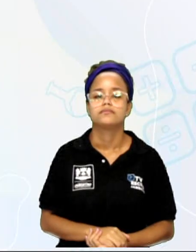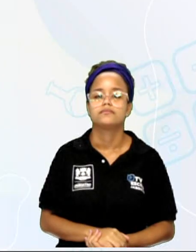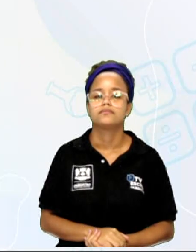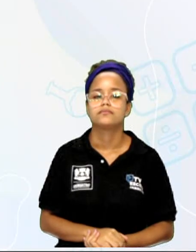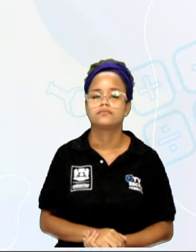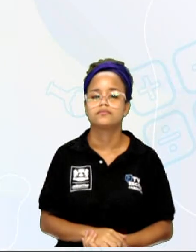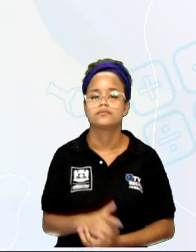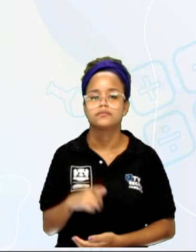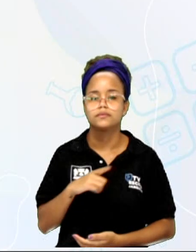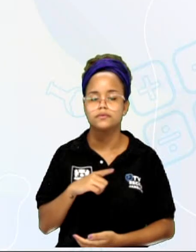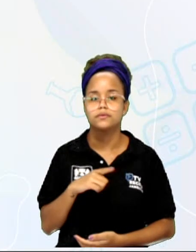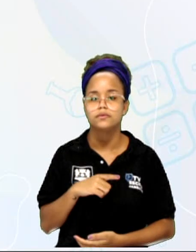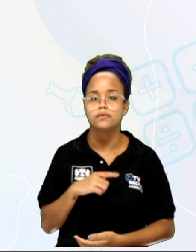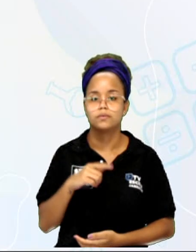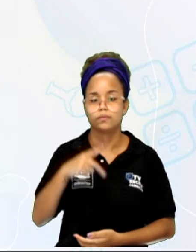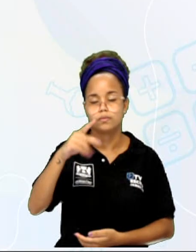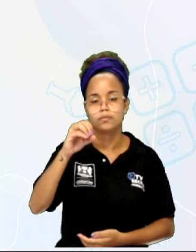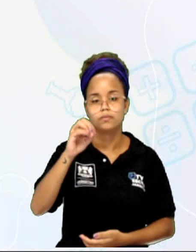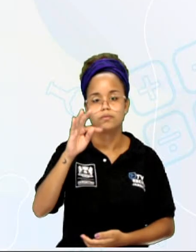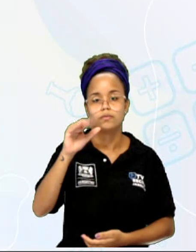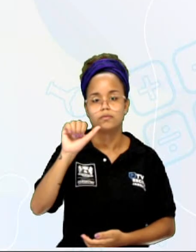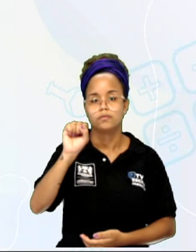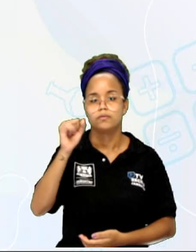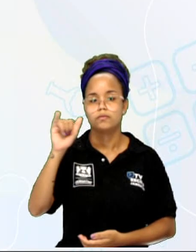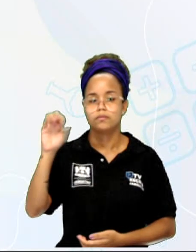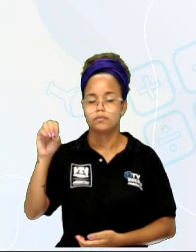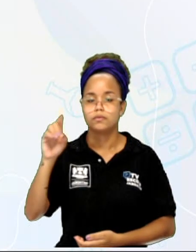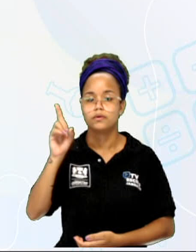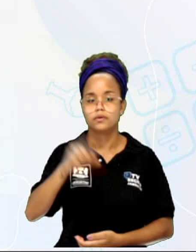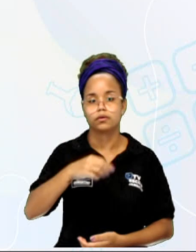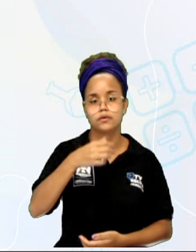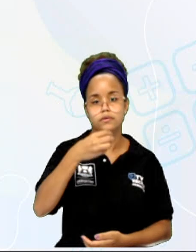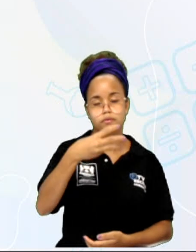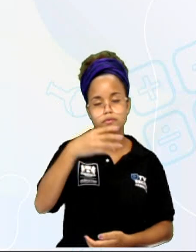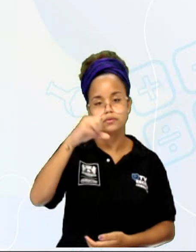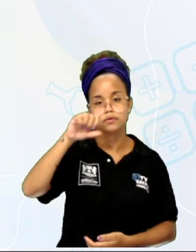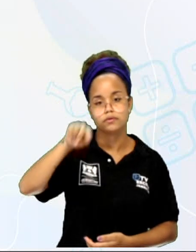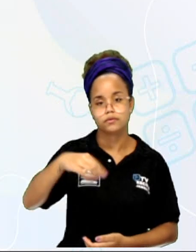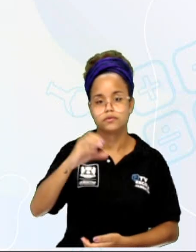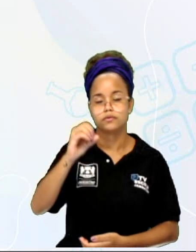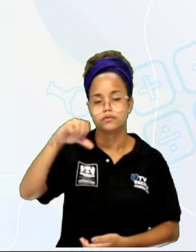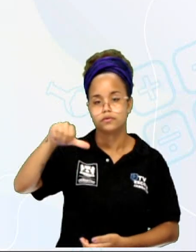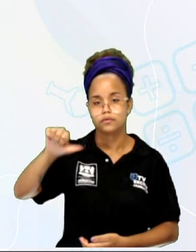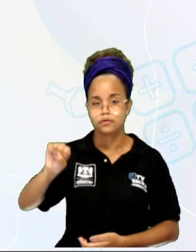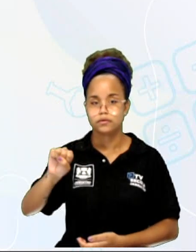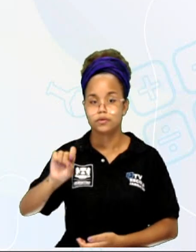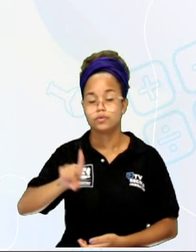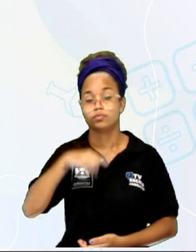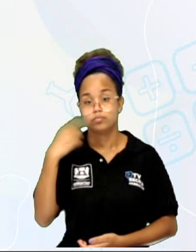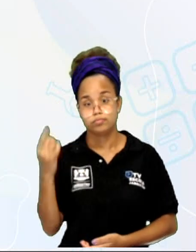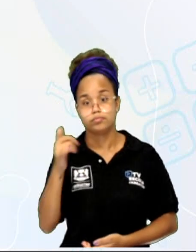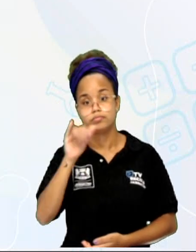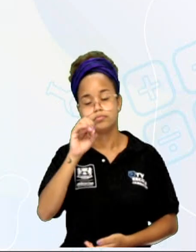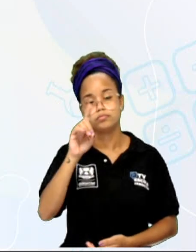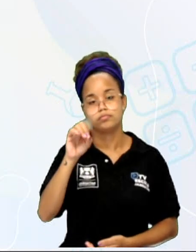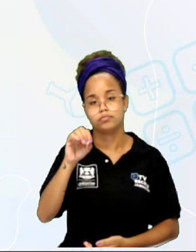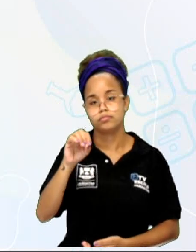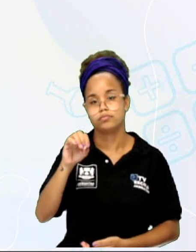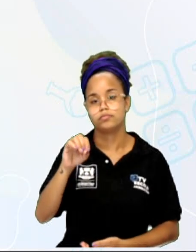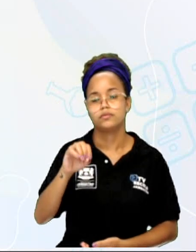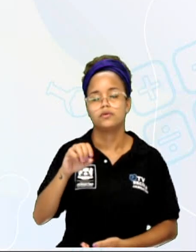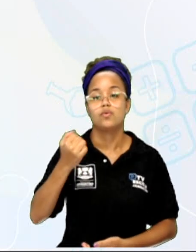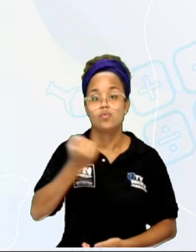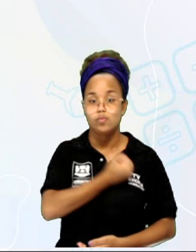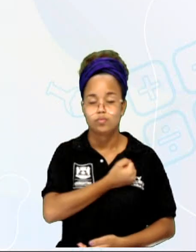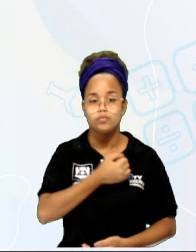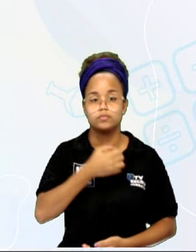aqui a gente tem o número do potássio, que é 39,098, e do iodo, que é